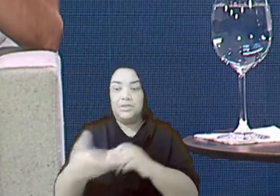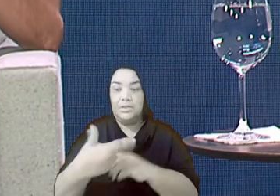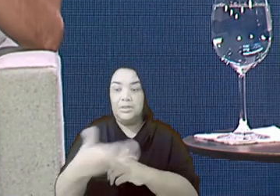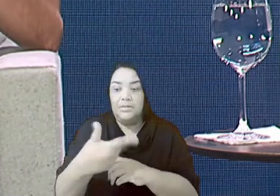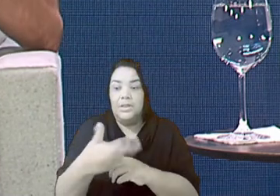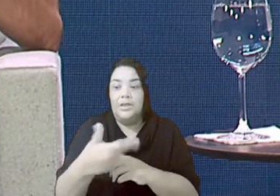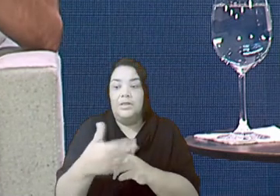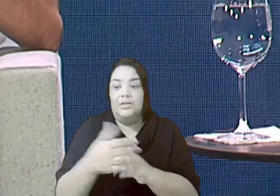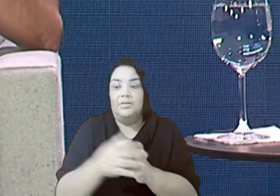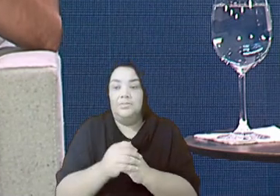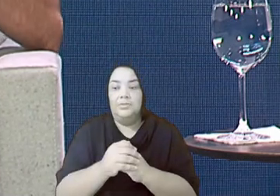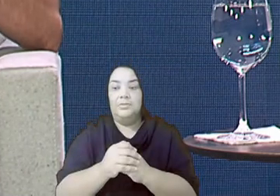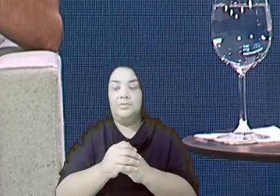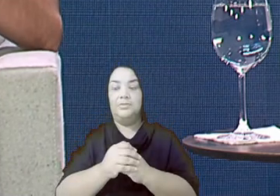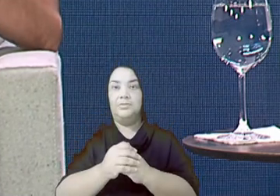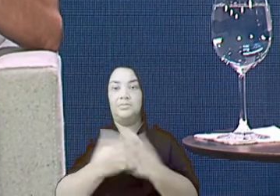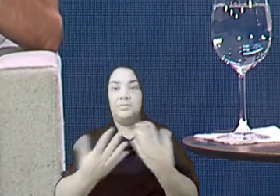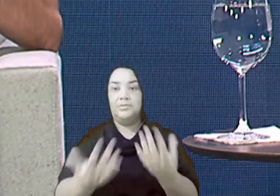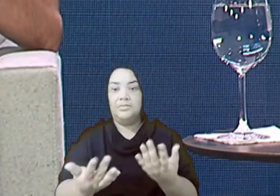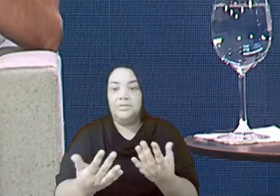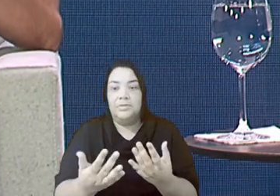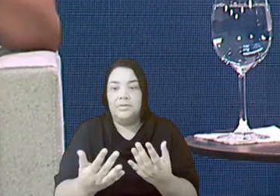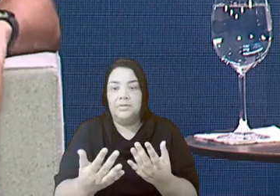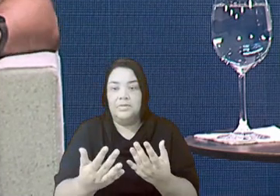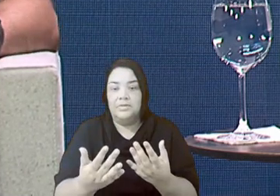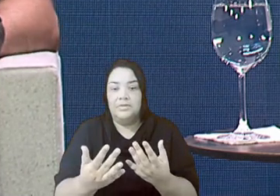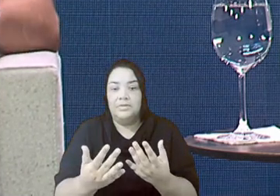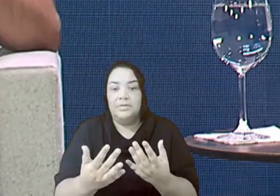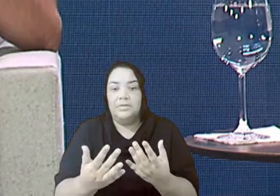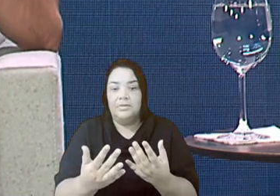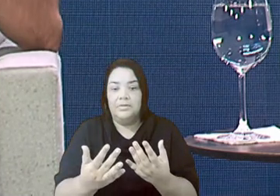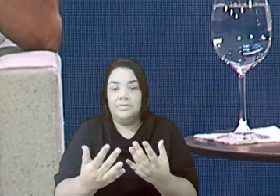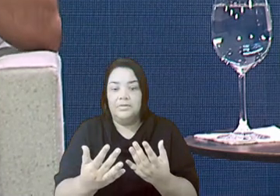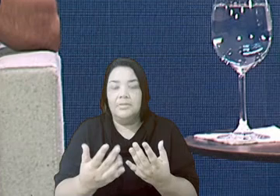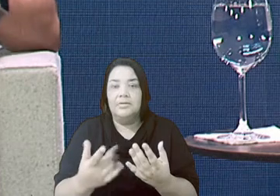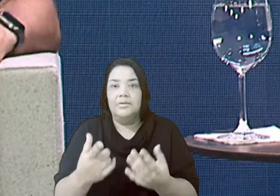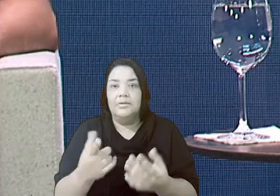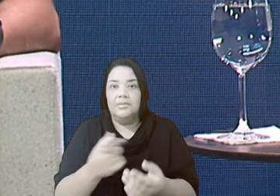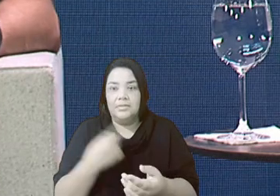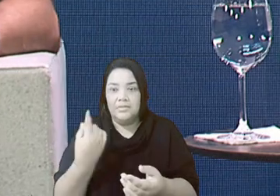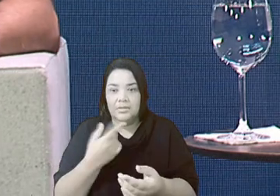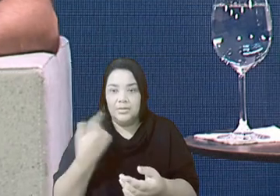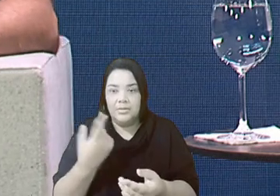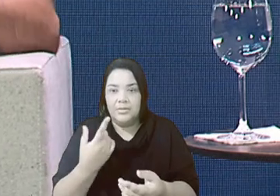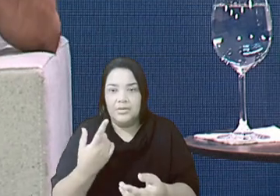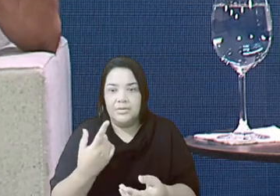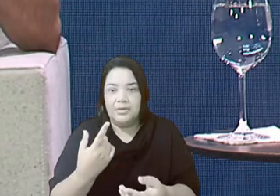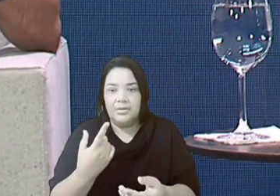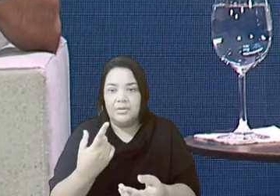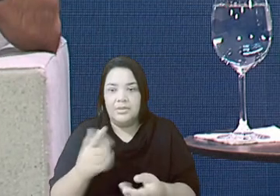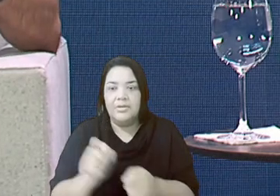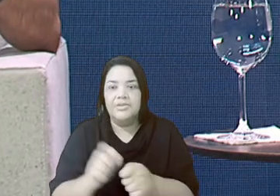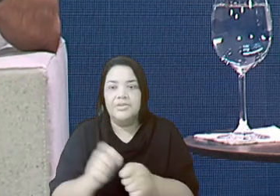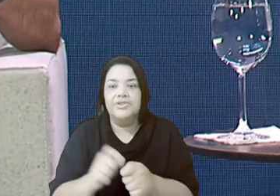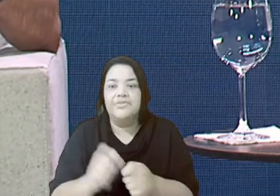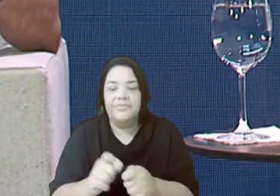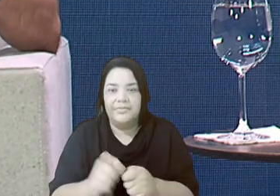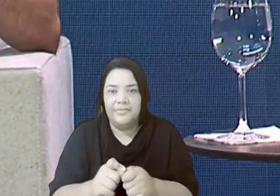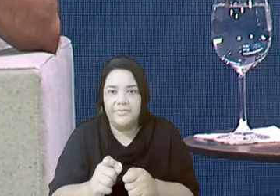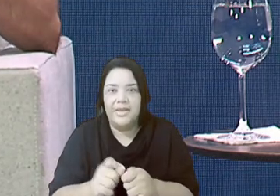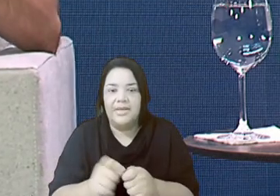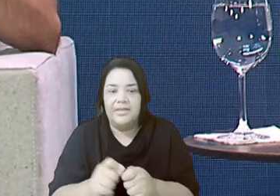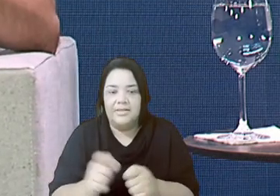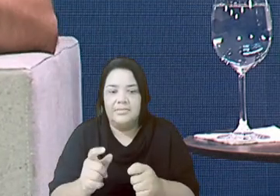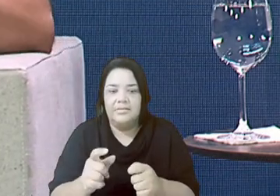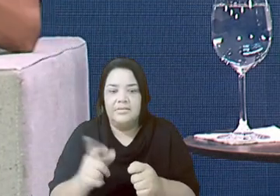wework mesmo é putz não tá parando em pé essa conta e aí começou tudo ser revisto no mercado de ventre captor E aí a gente